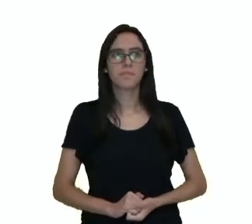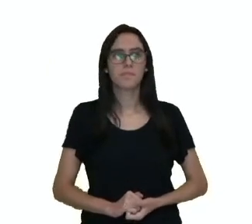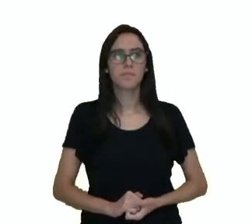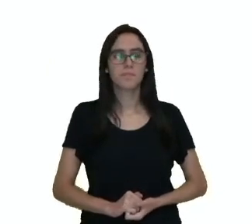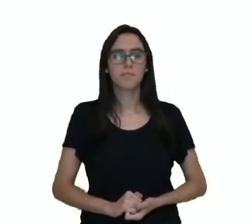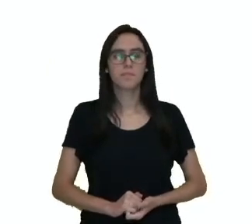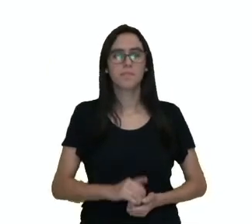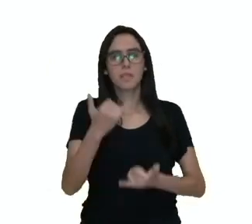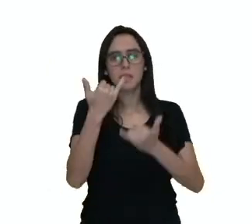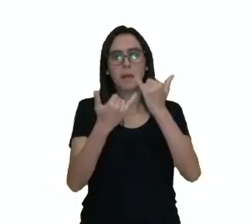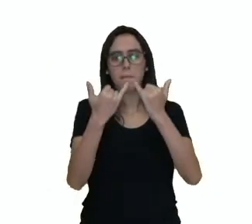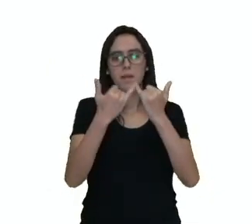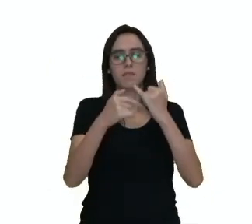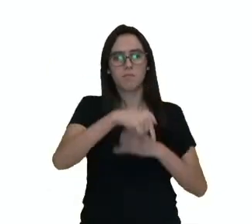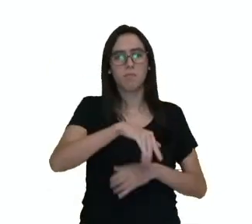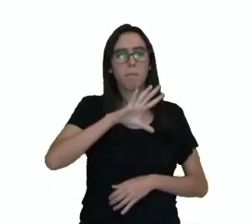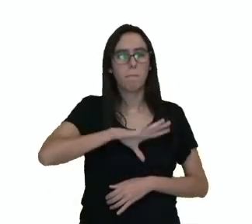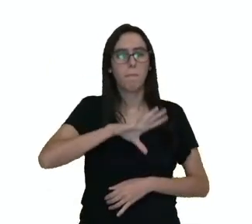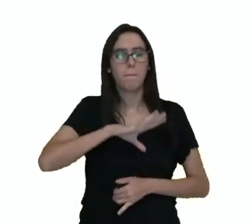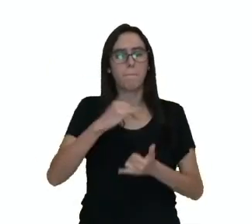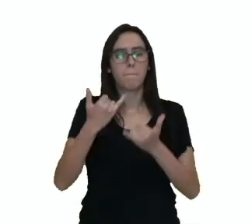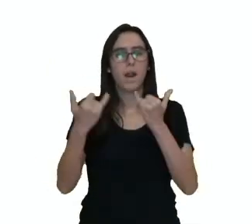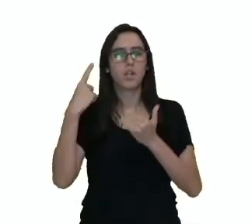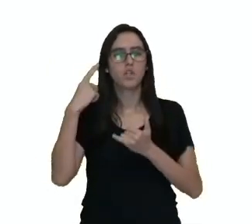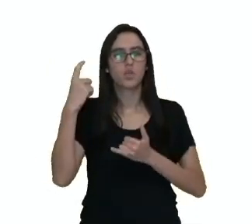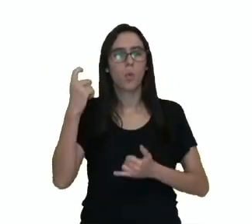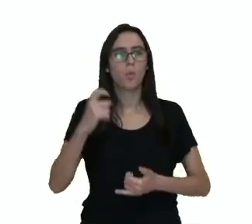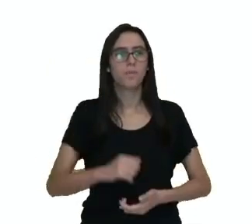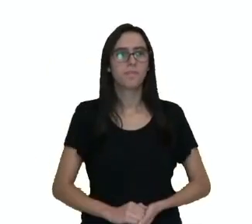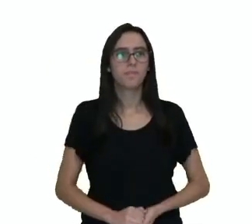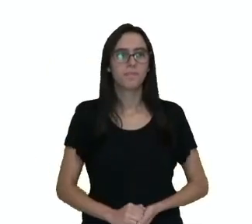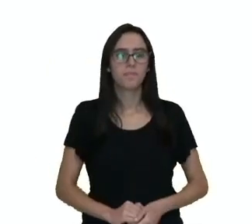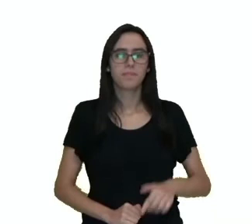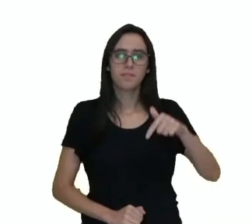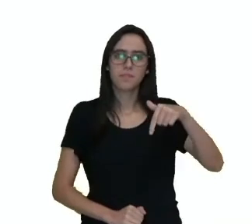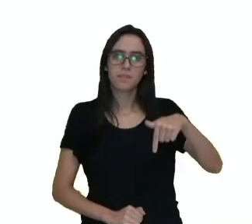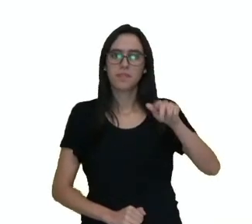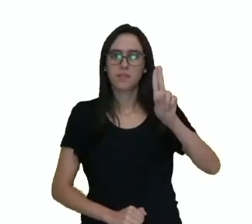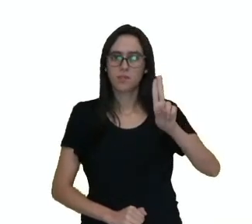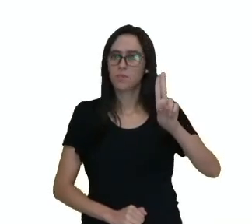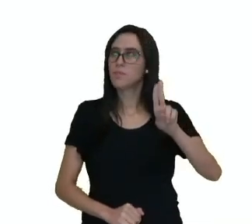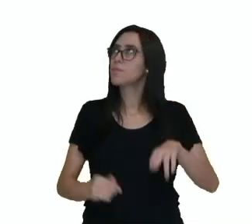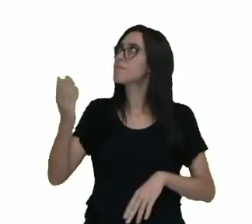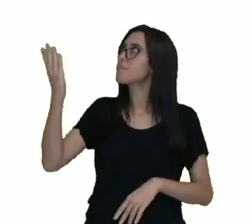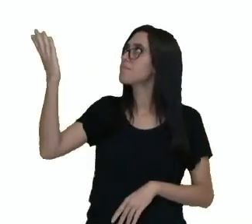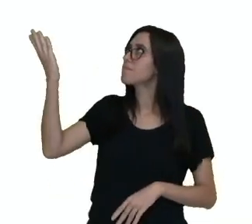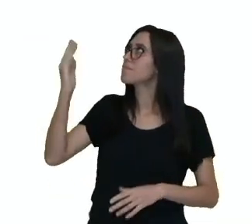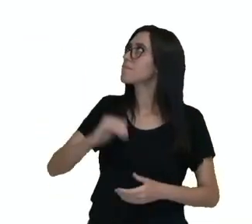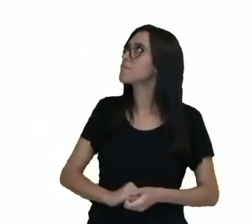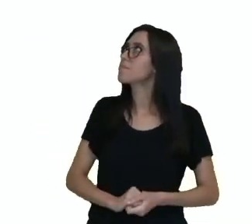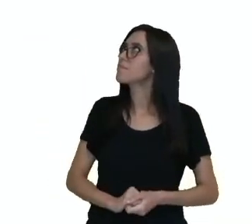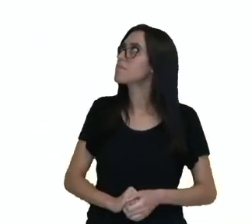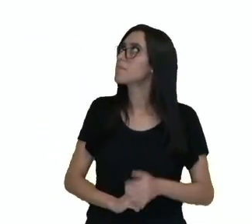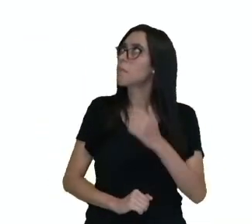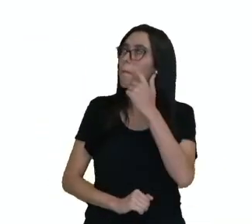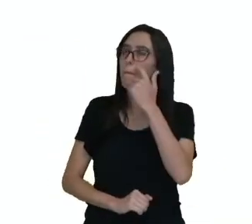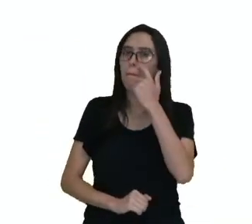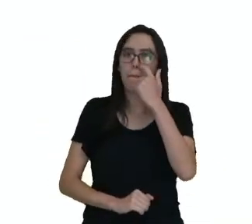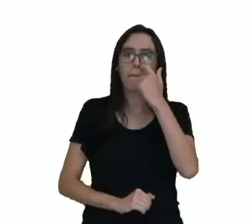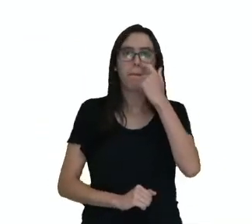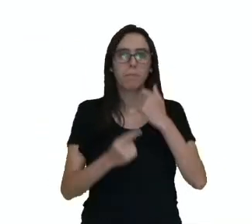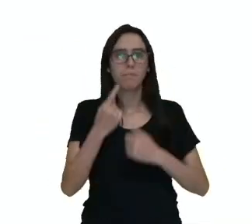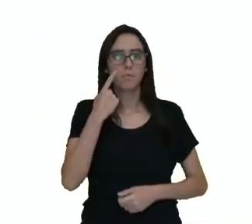Que é muito semelhante à língua portuguesa. Tá, esse cu, né, o QU, ó, quimera,